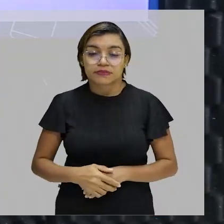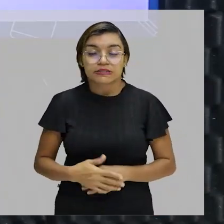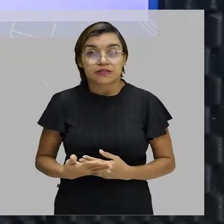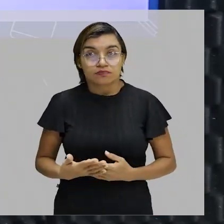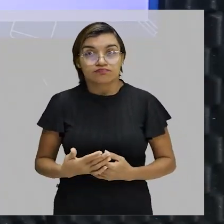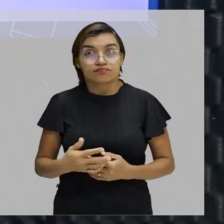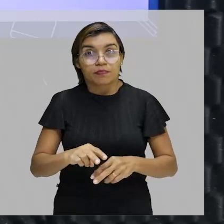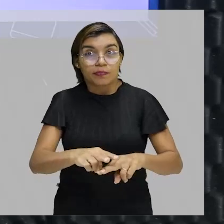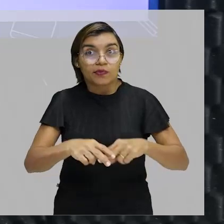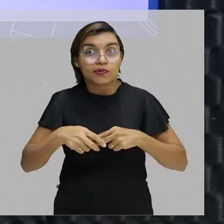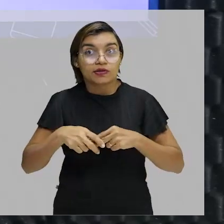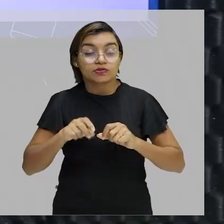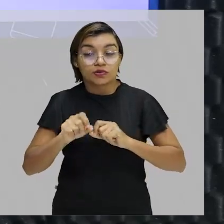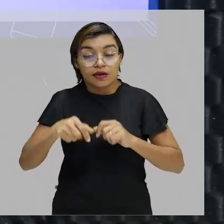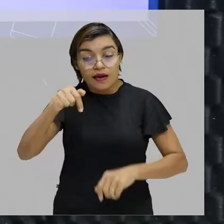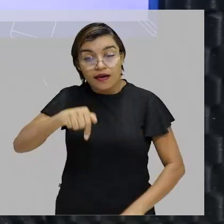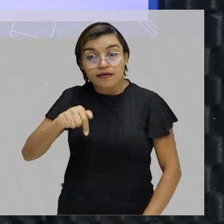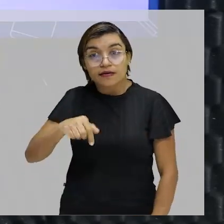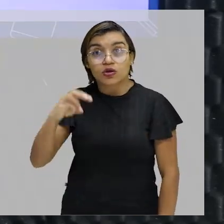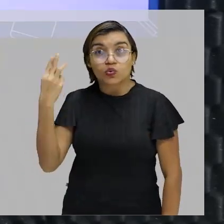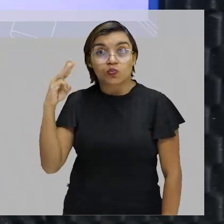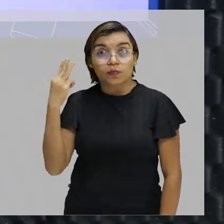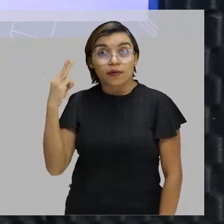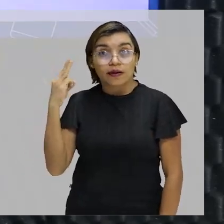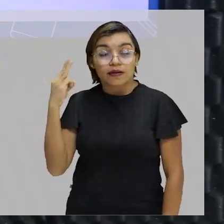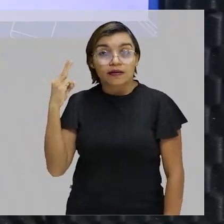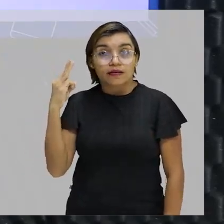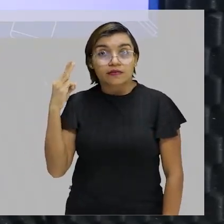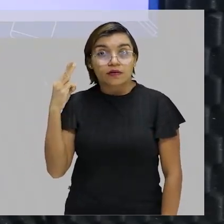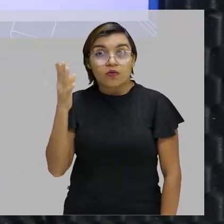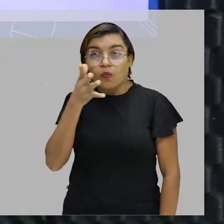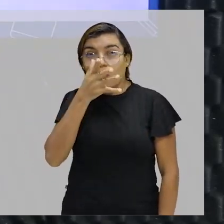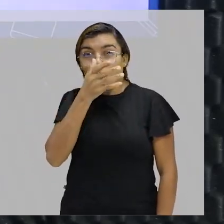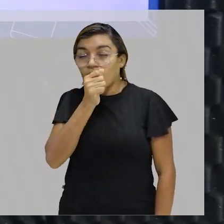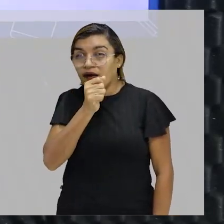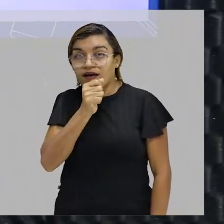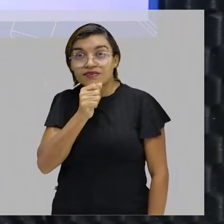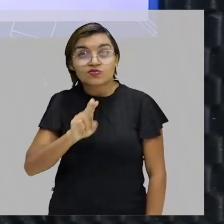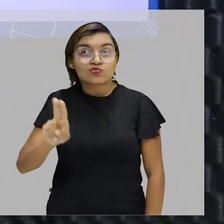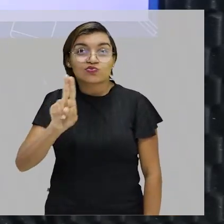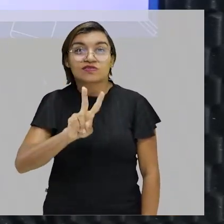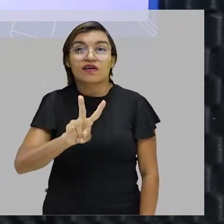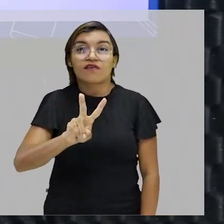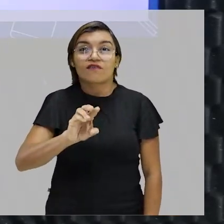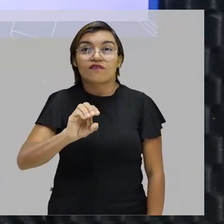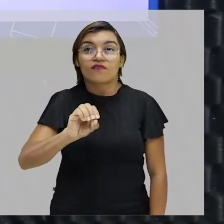que aqui no Maranhão, que nós quase não falamos você, nós falamos o tu,